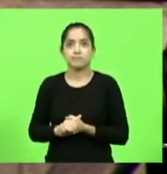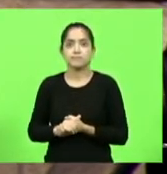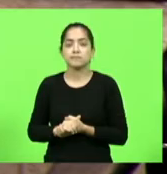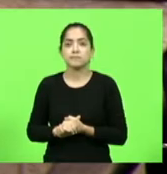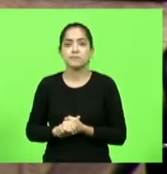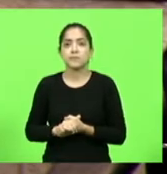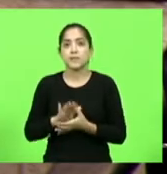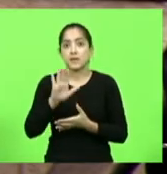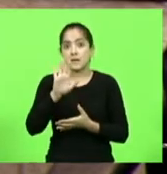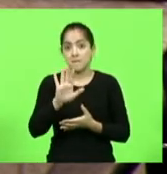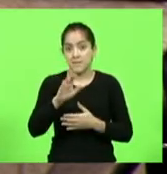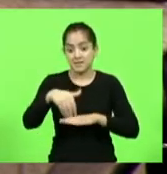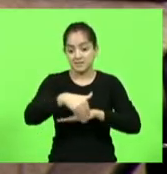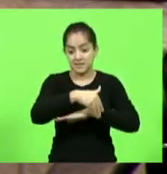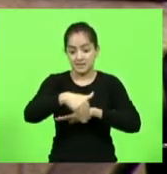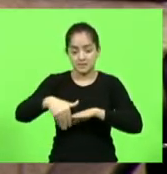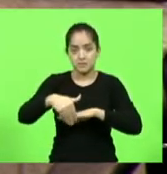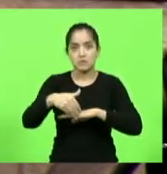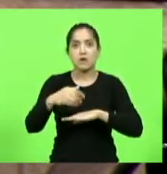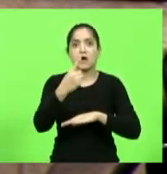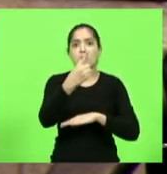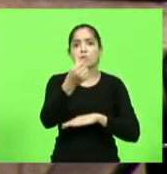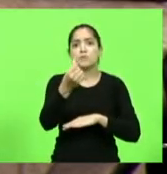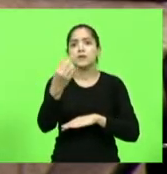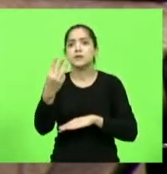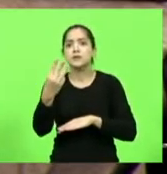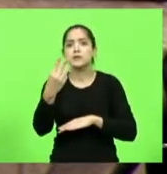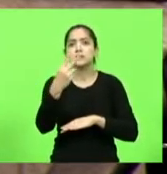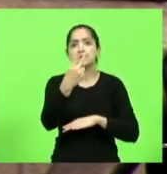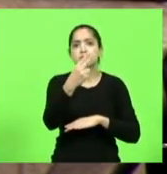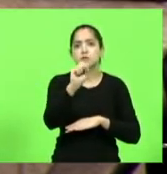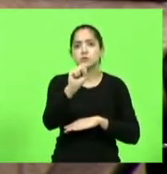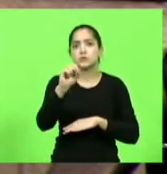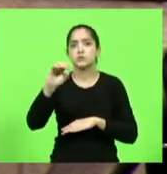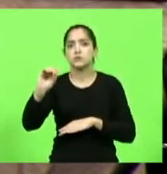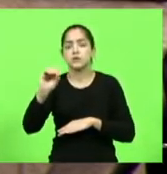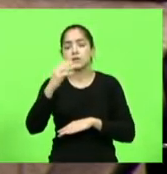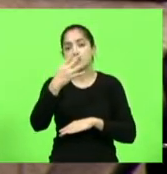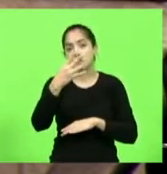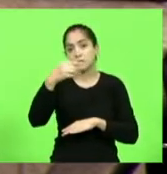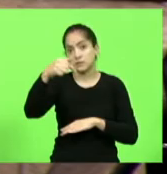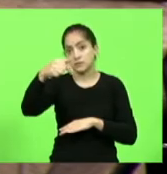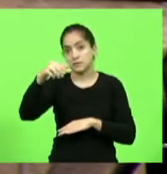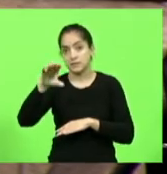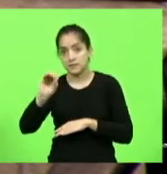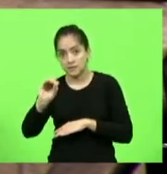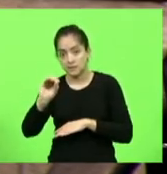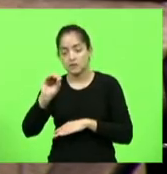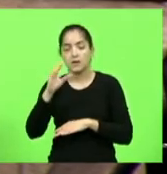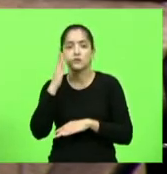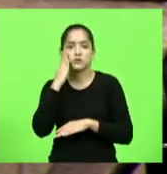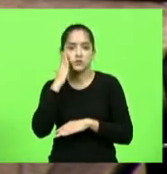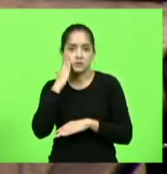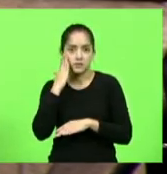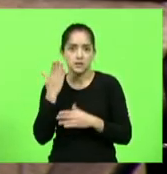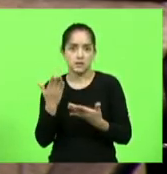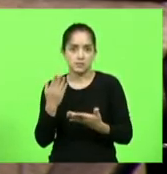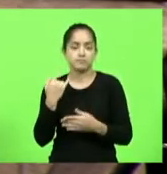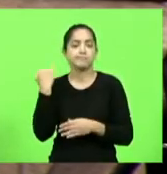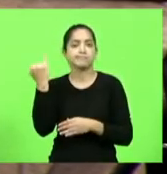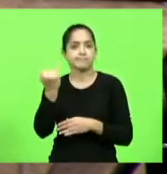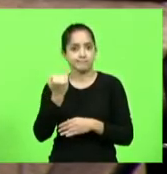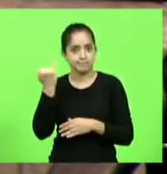mas essas rodovias, a 163, a 280 e a 470, deputado Ismael, nós sabemos o quanto elas são importantes.